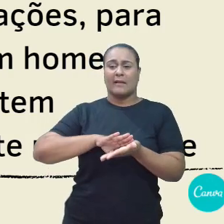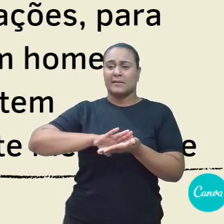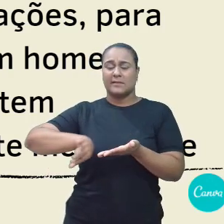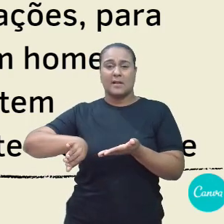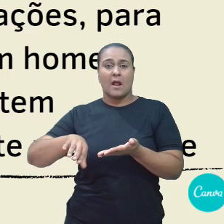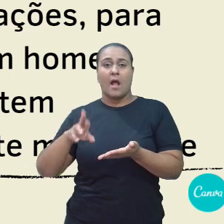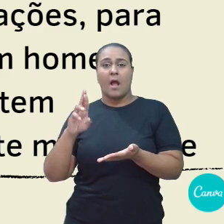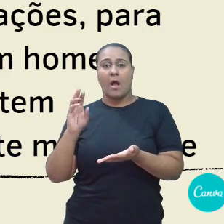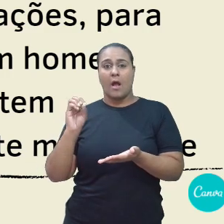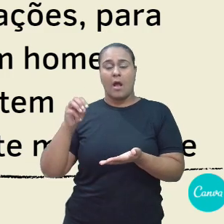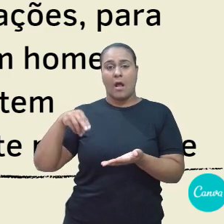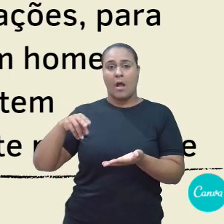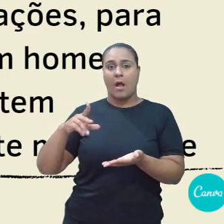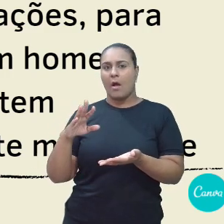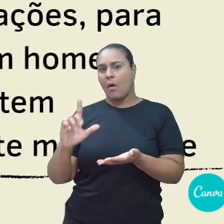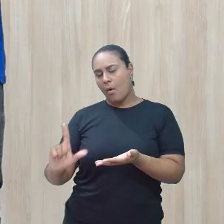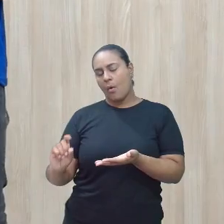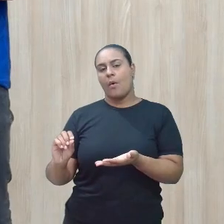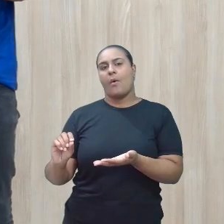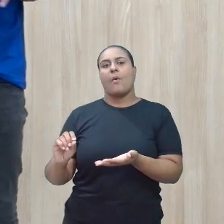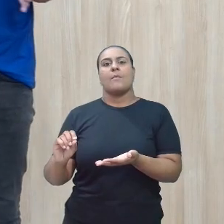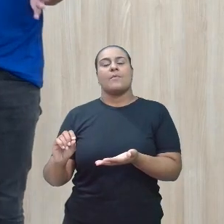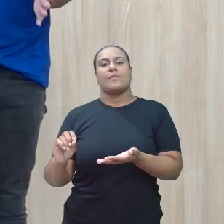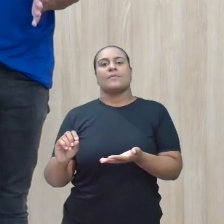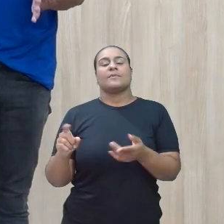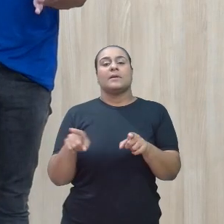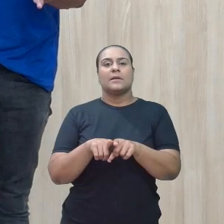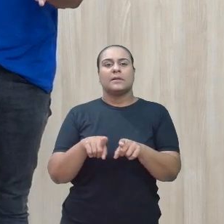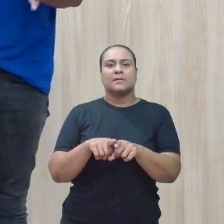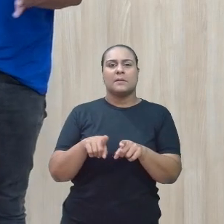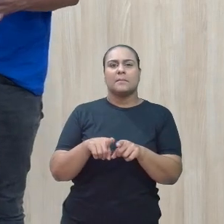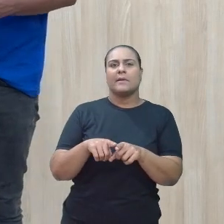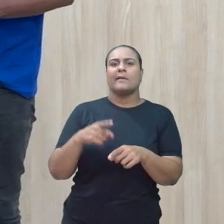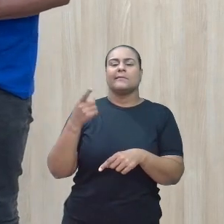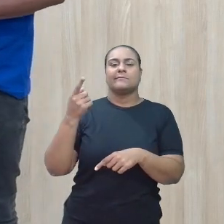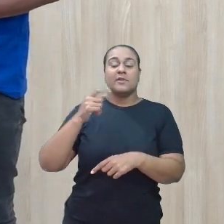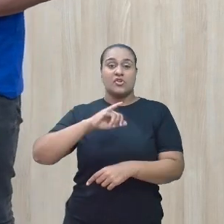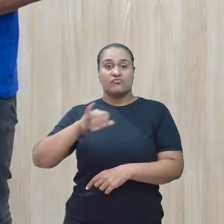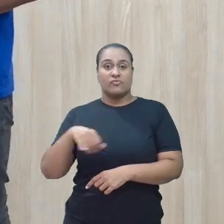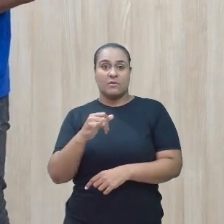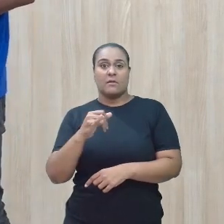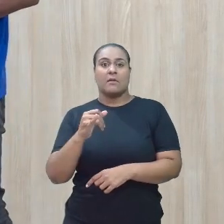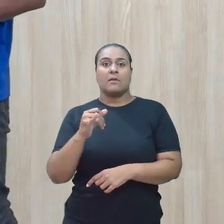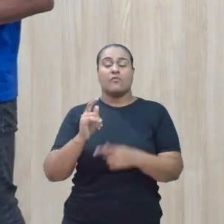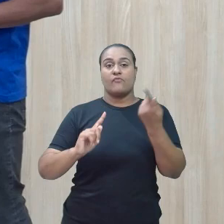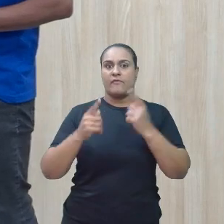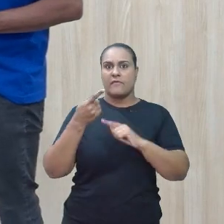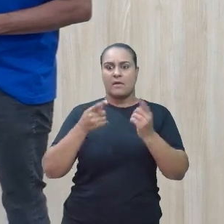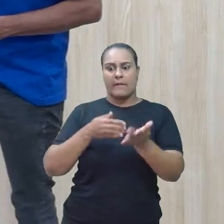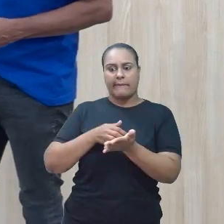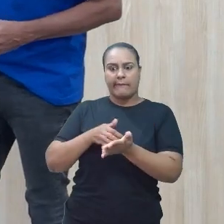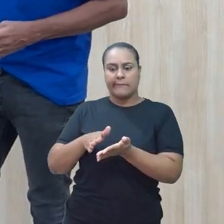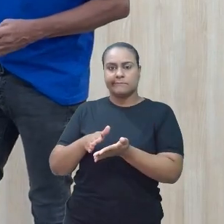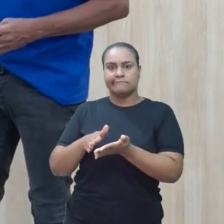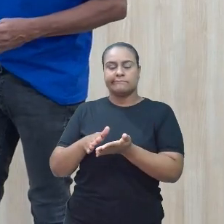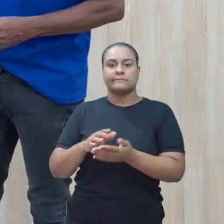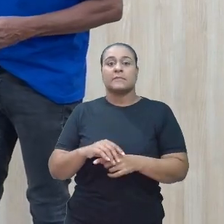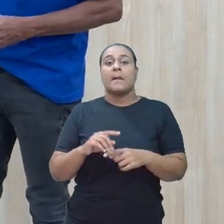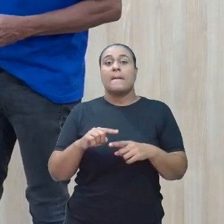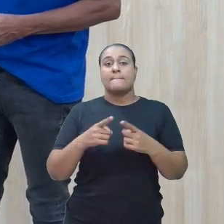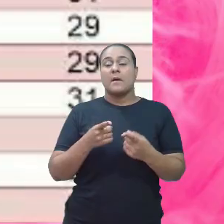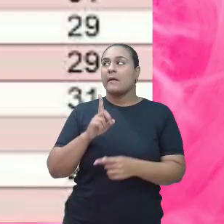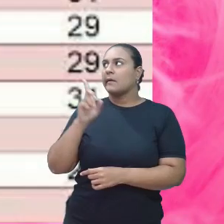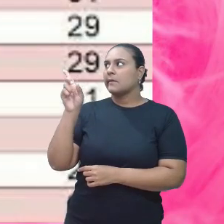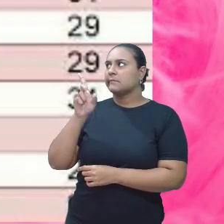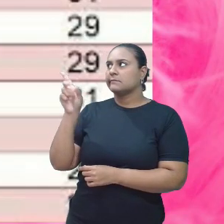e colocou januários e februários também nesse calendário. Mas esse daqui é o